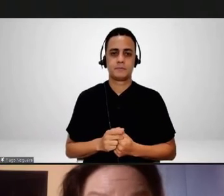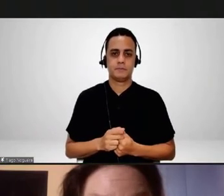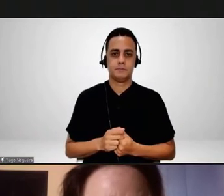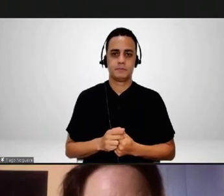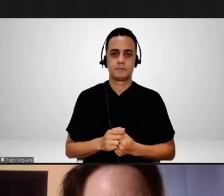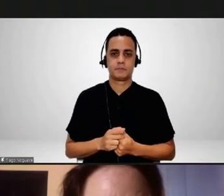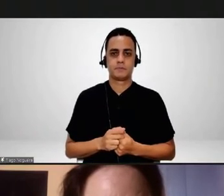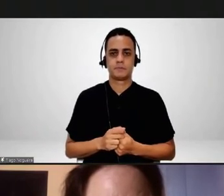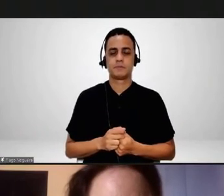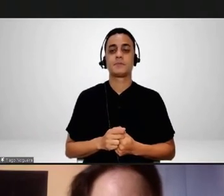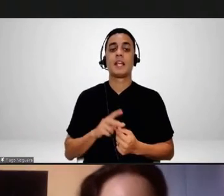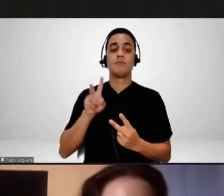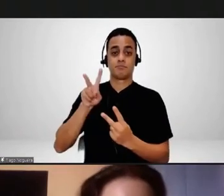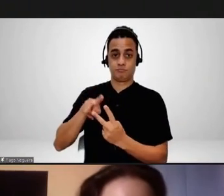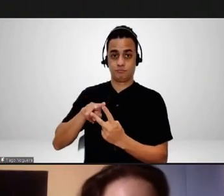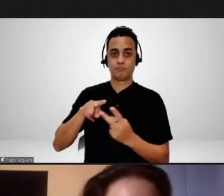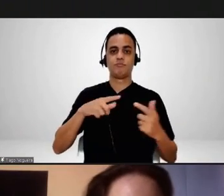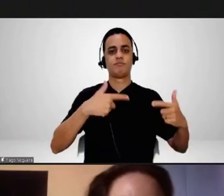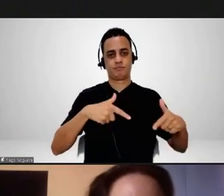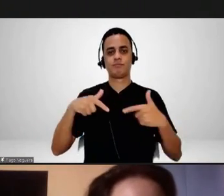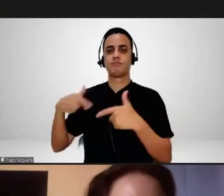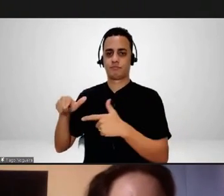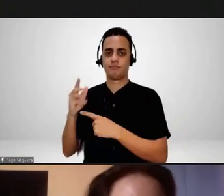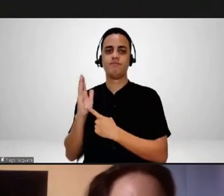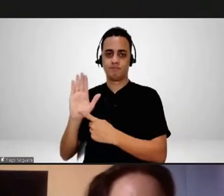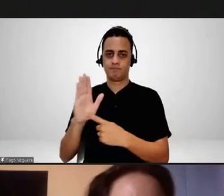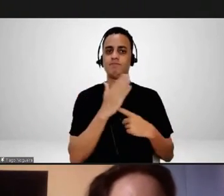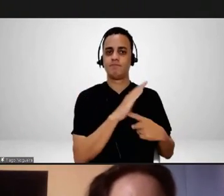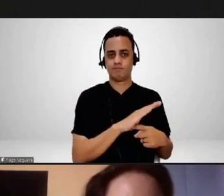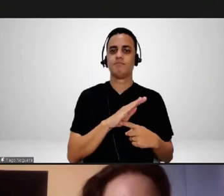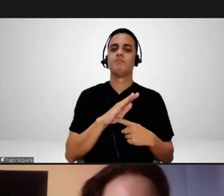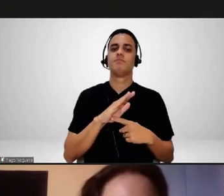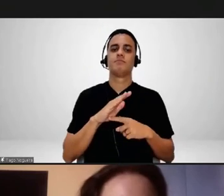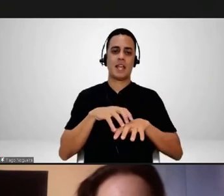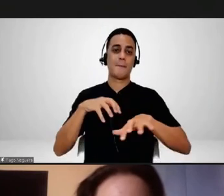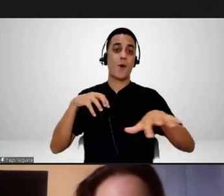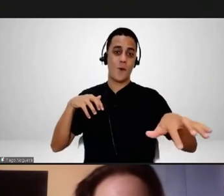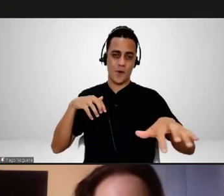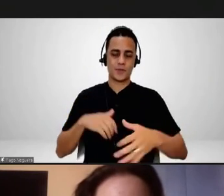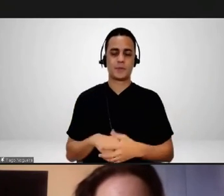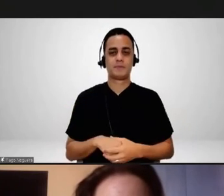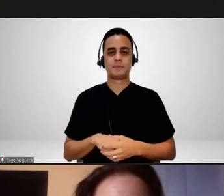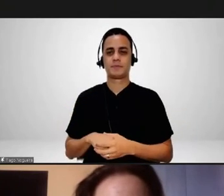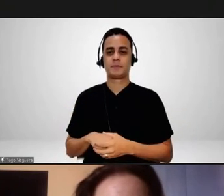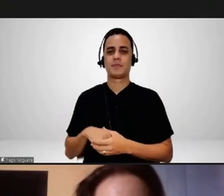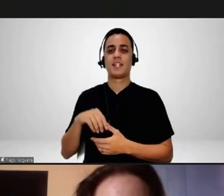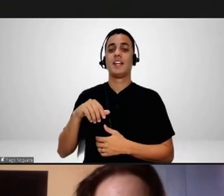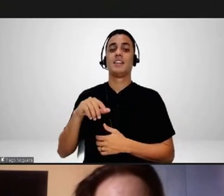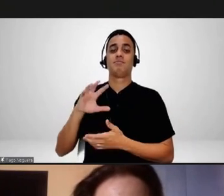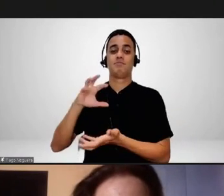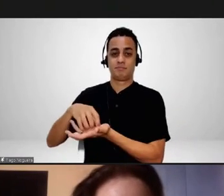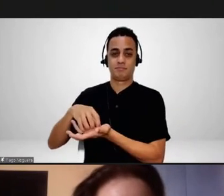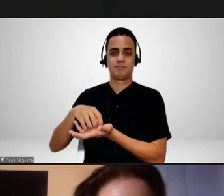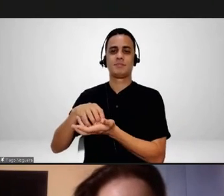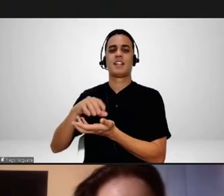As 2 galerias estão atuando nesse momento remoto. A Galeria de Arte e Pesquisa, a qual eu